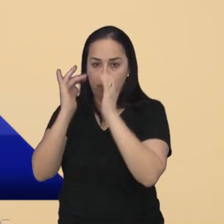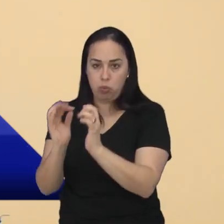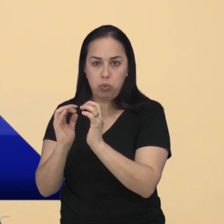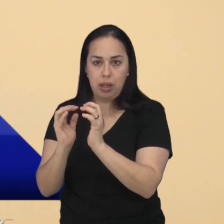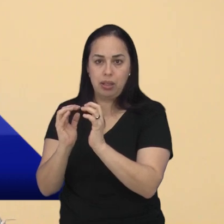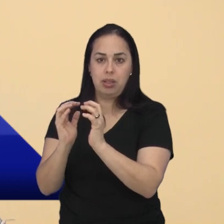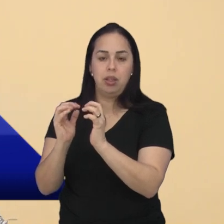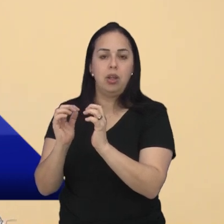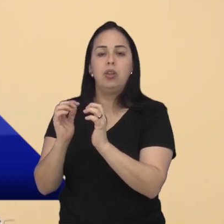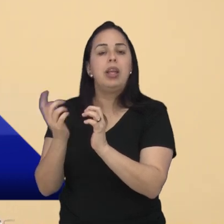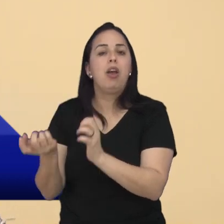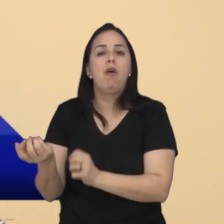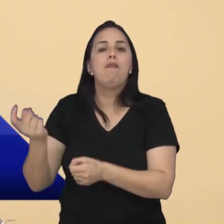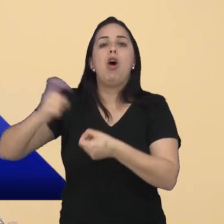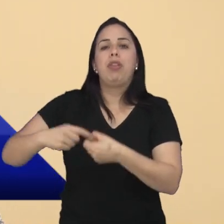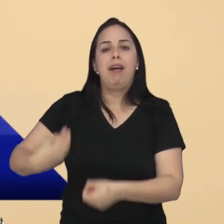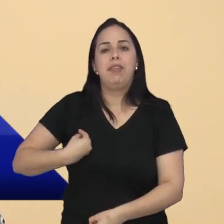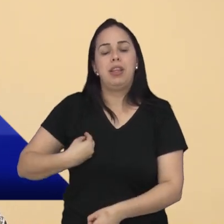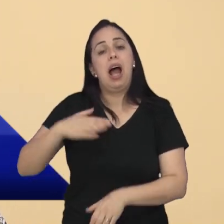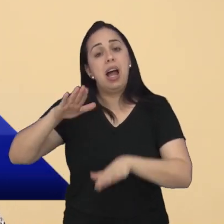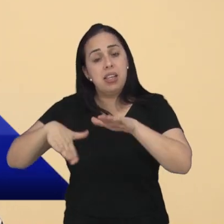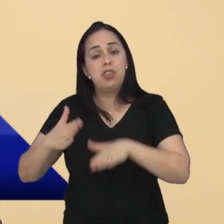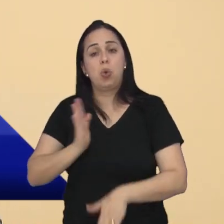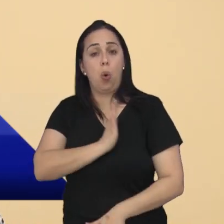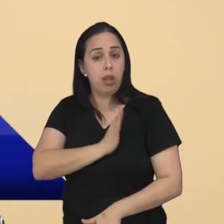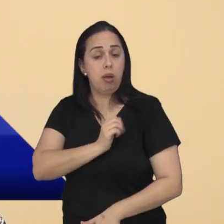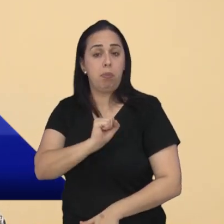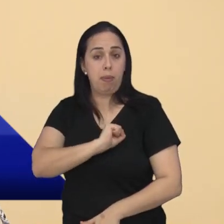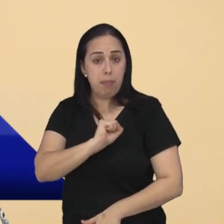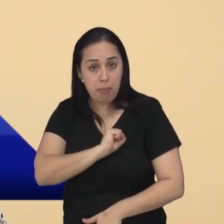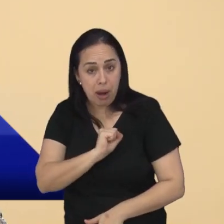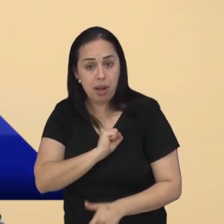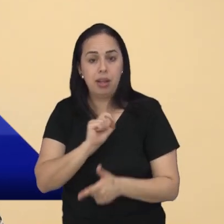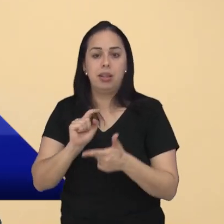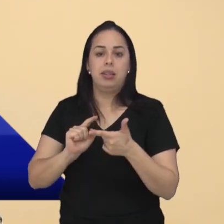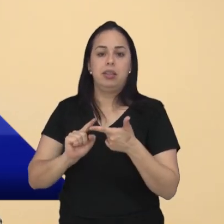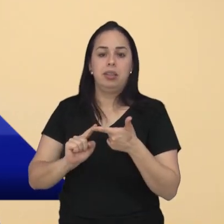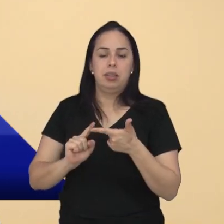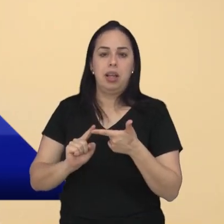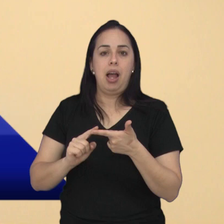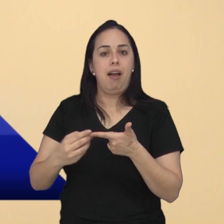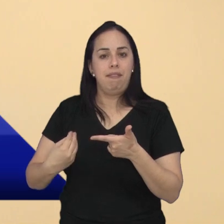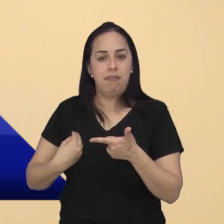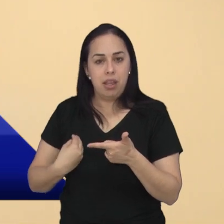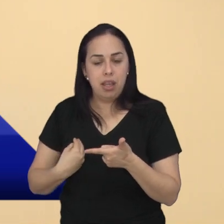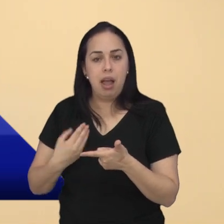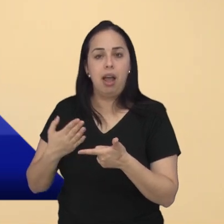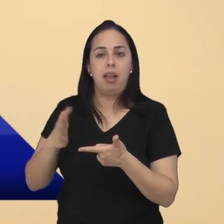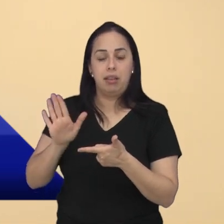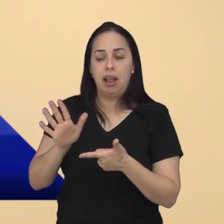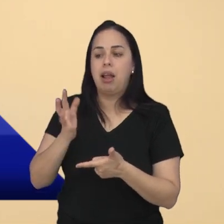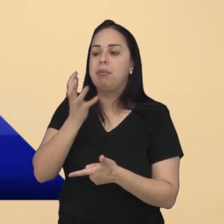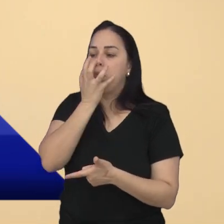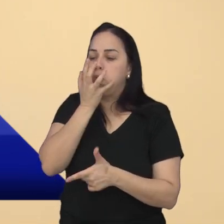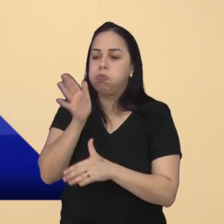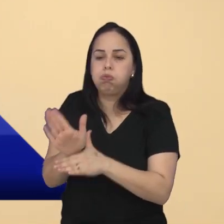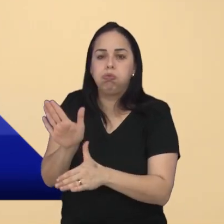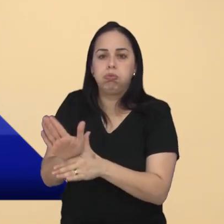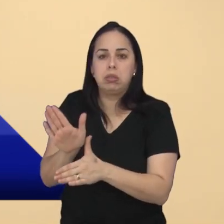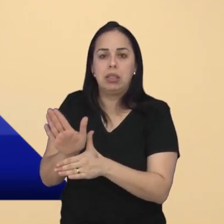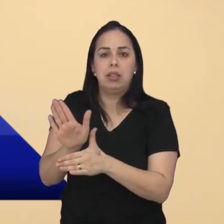tempo na fila aguardando, ele fica uma priorização em relação aos anteriores, mas não somente a antiguidade. Então,